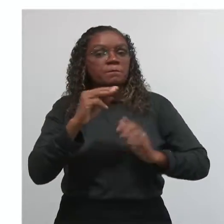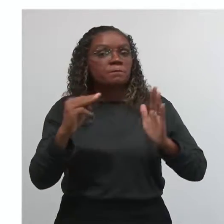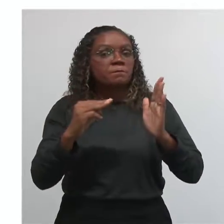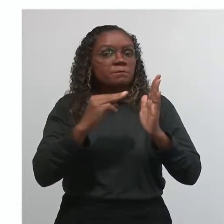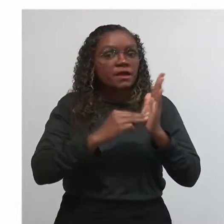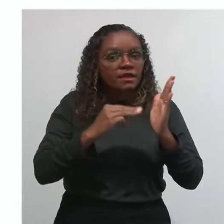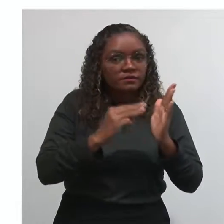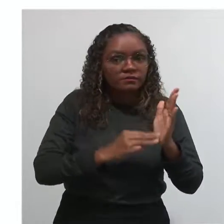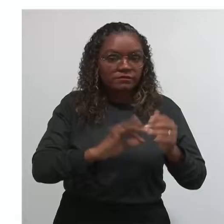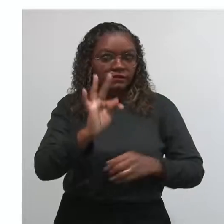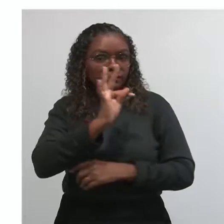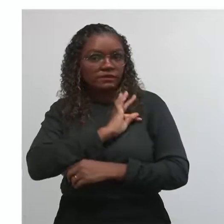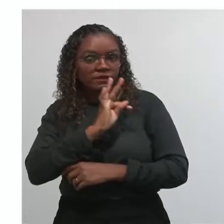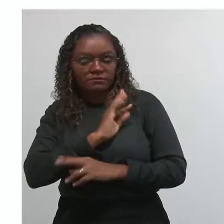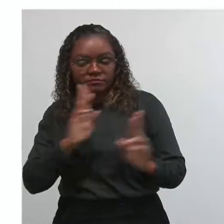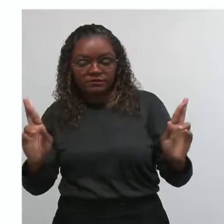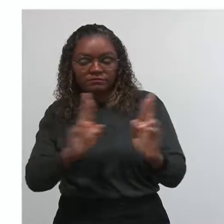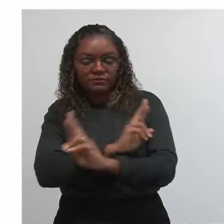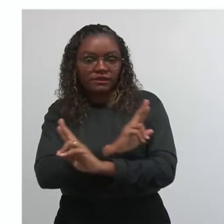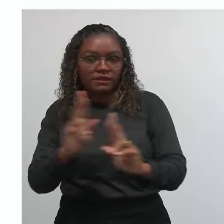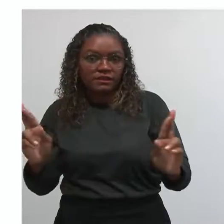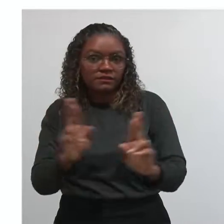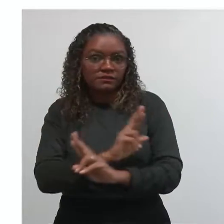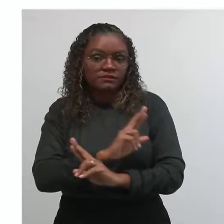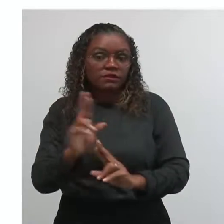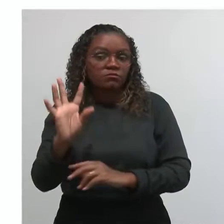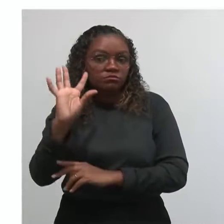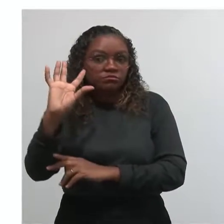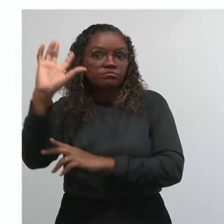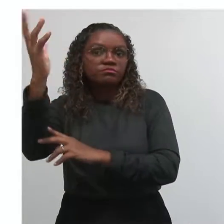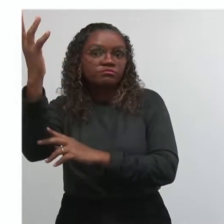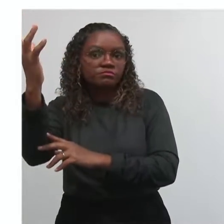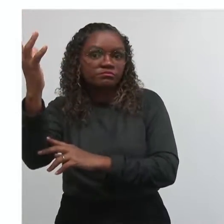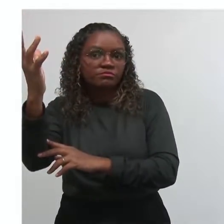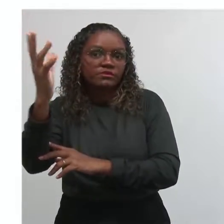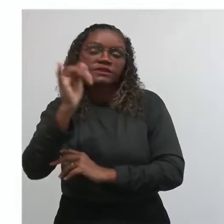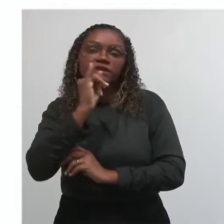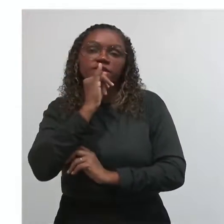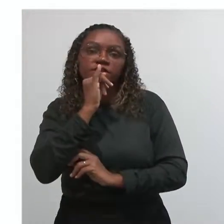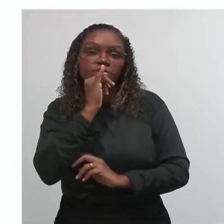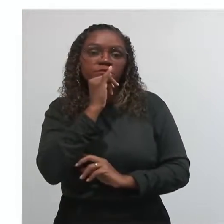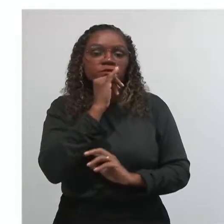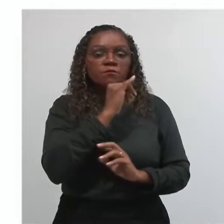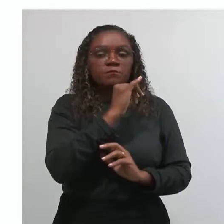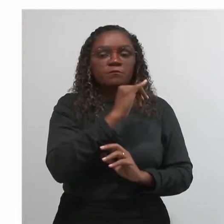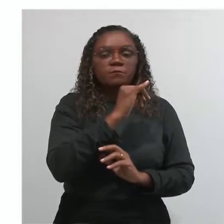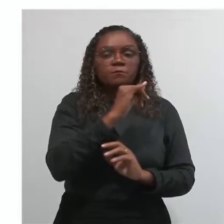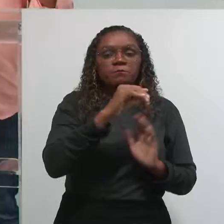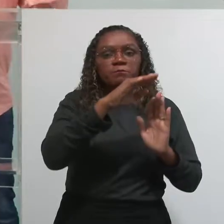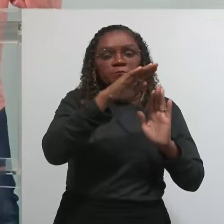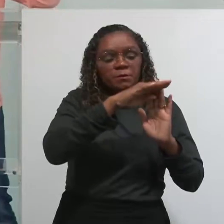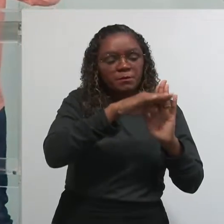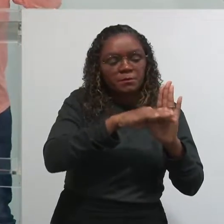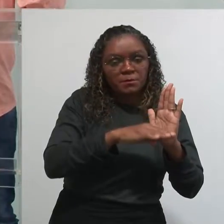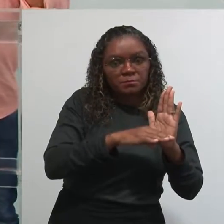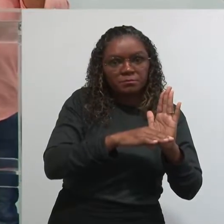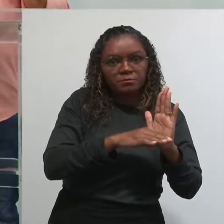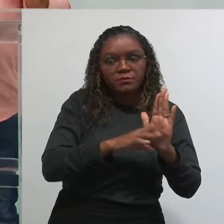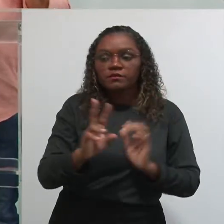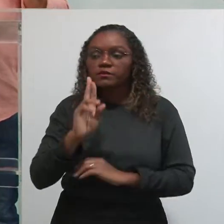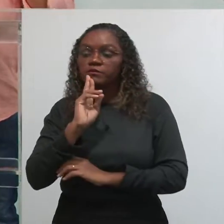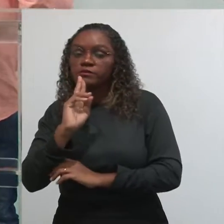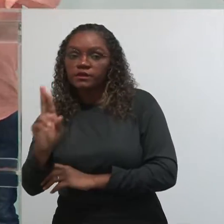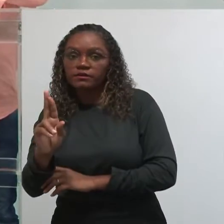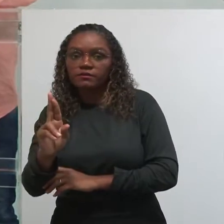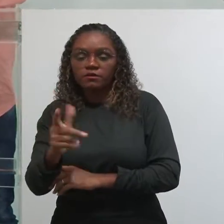permitam estabelecer uma relação de causalidade entre um programa e um resultado. Quer dizer, o